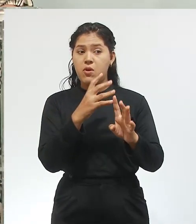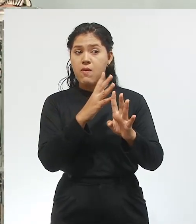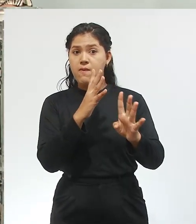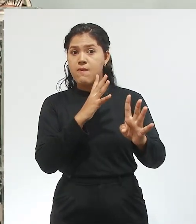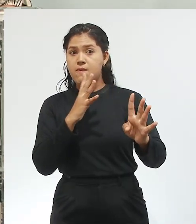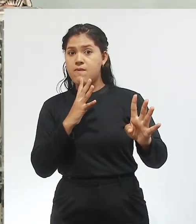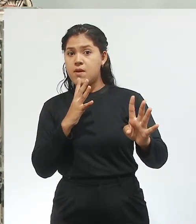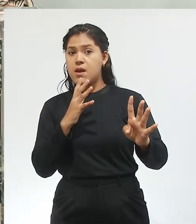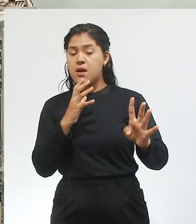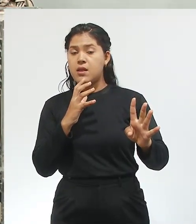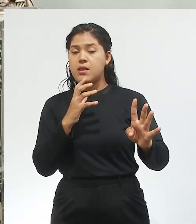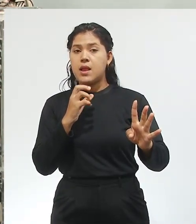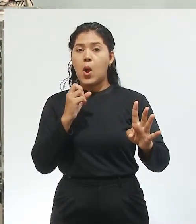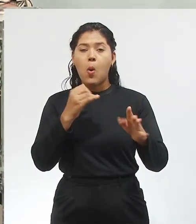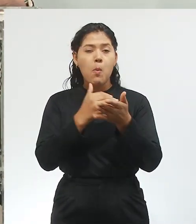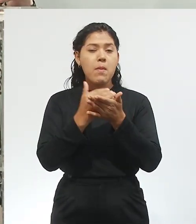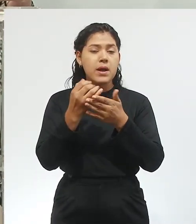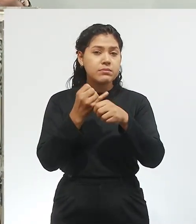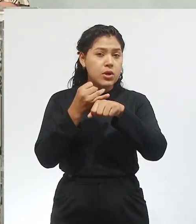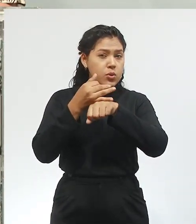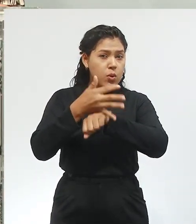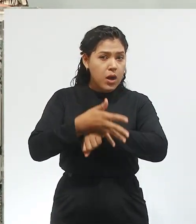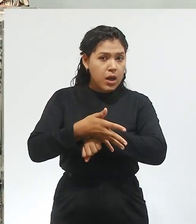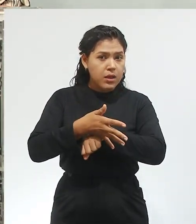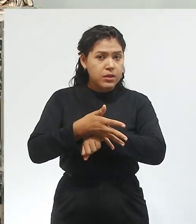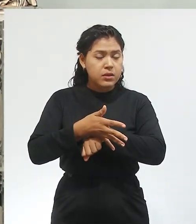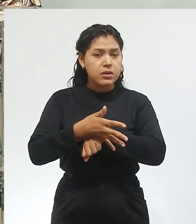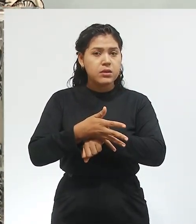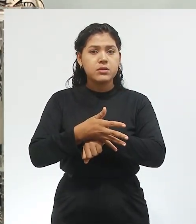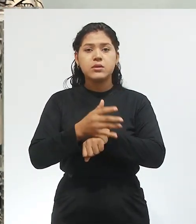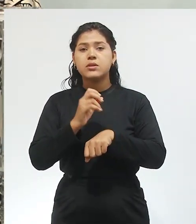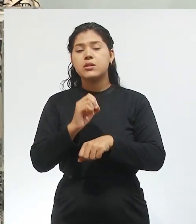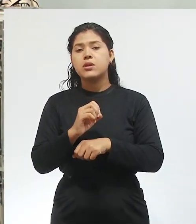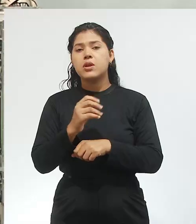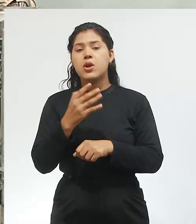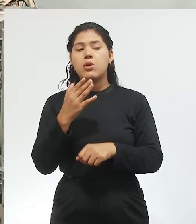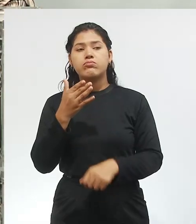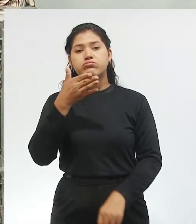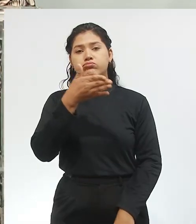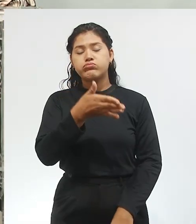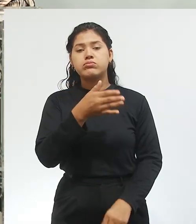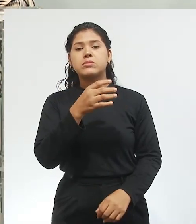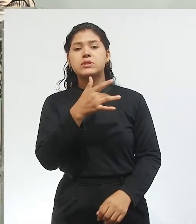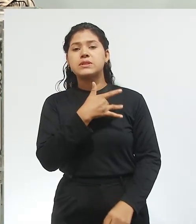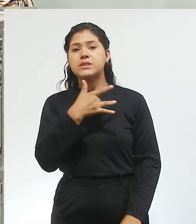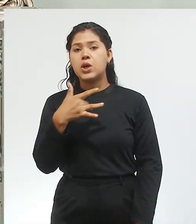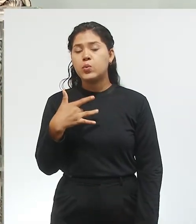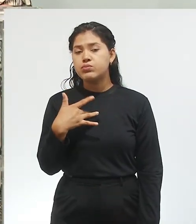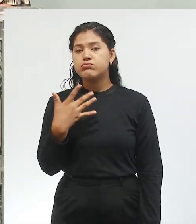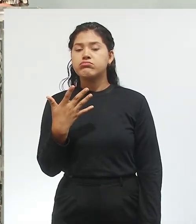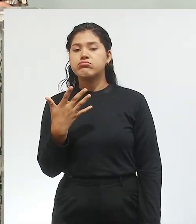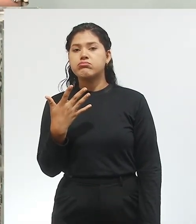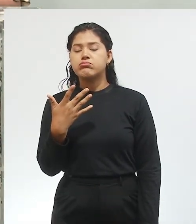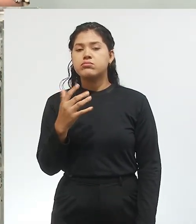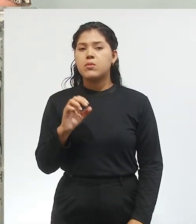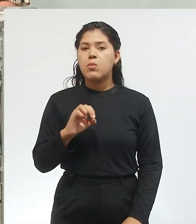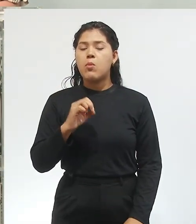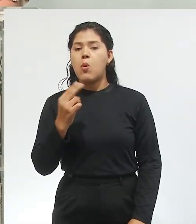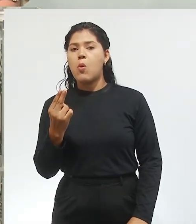filas gigantescas desde a madrugada, né? Essa é a forma como ela está indo lá receber aquele serviço, né? Quem sabe a